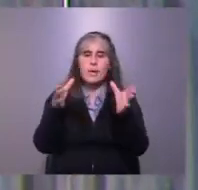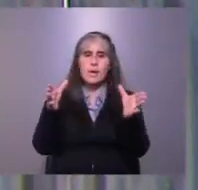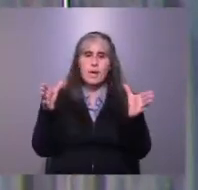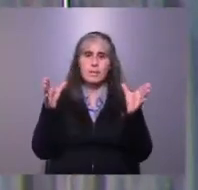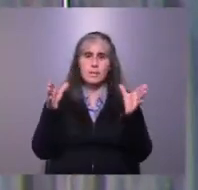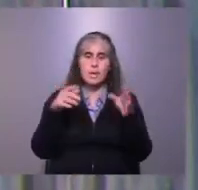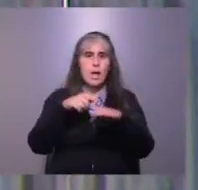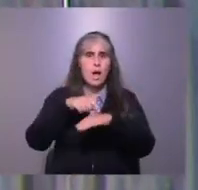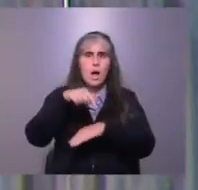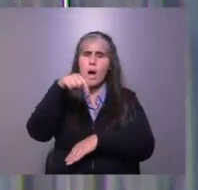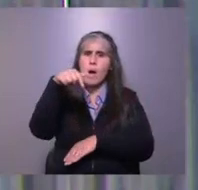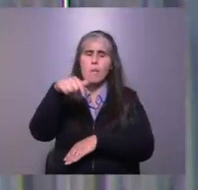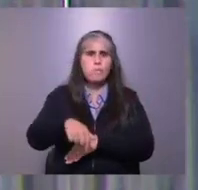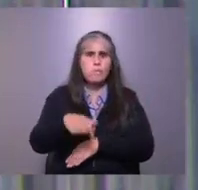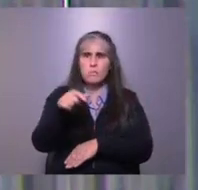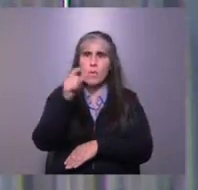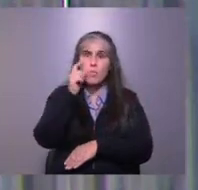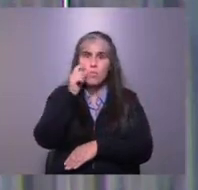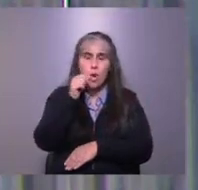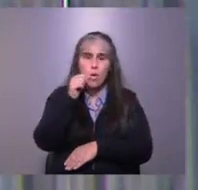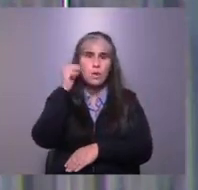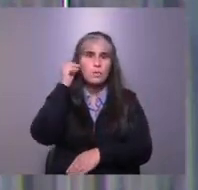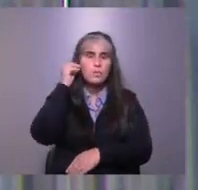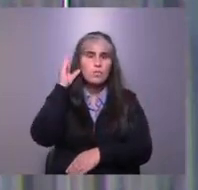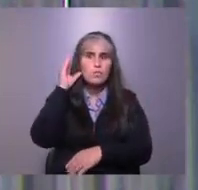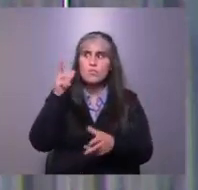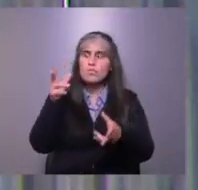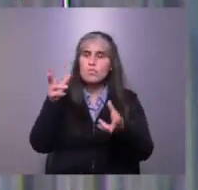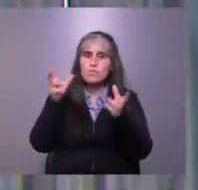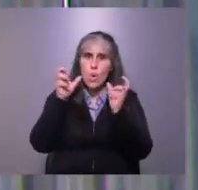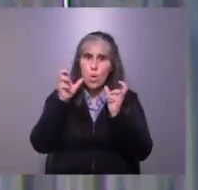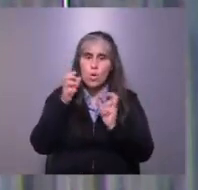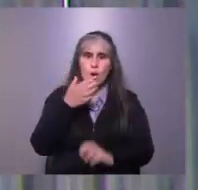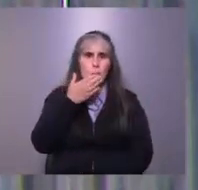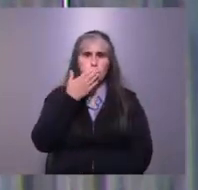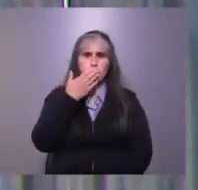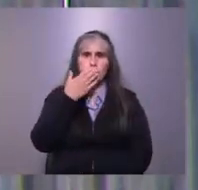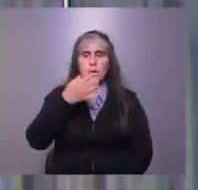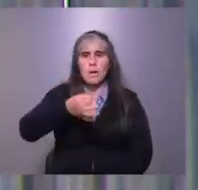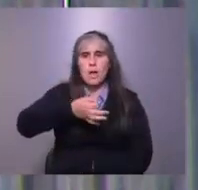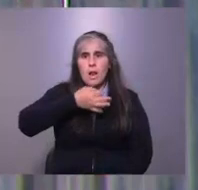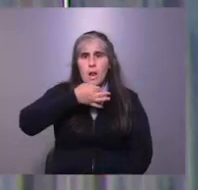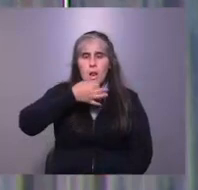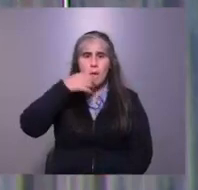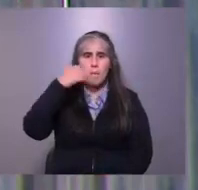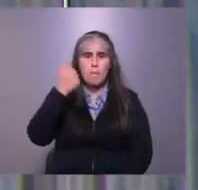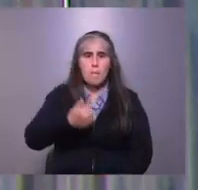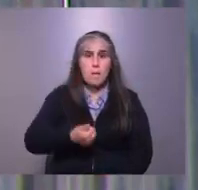Imediatamente se abriram os ouvidos do homem, soltou-se-lhe a prisão da língua e começou a falar